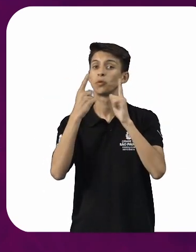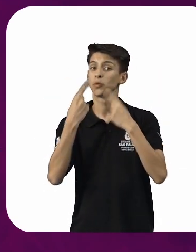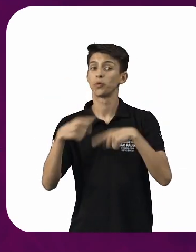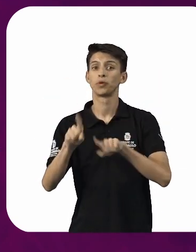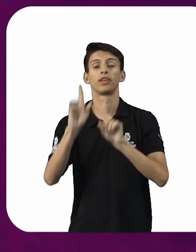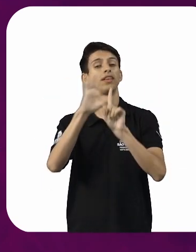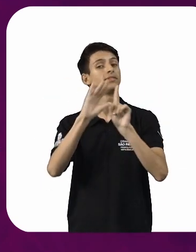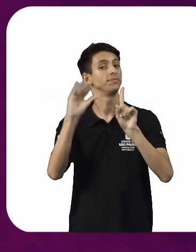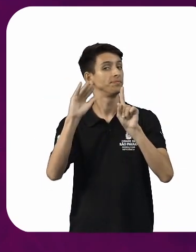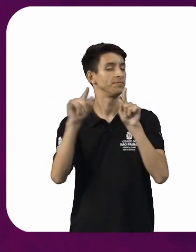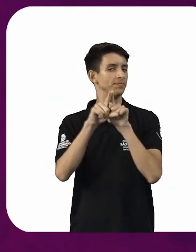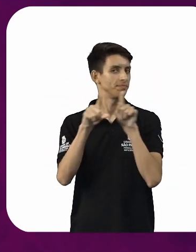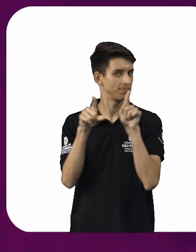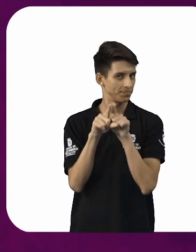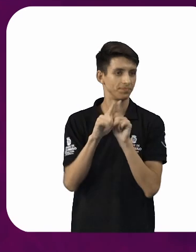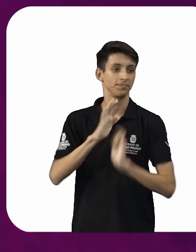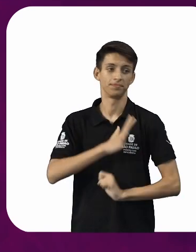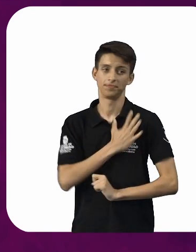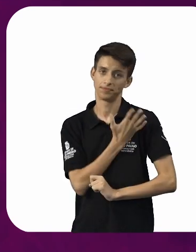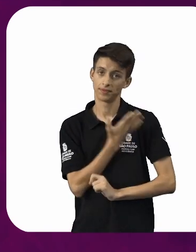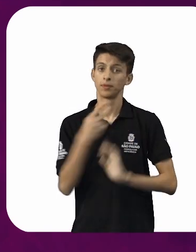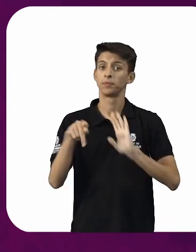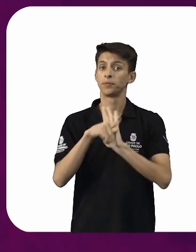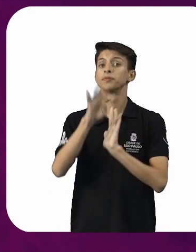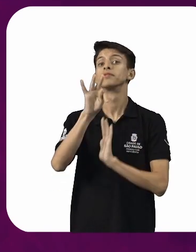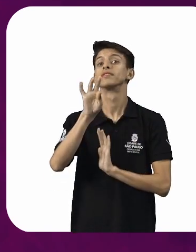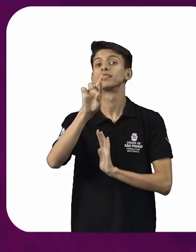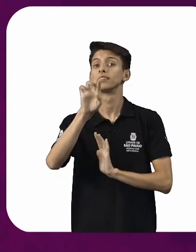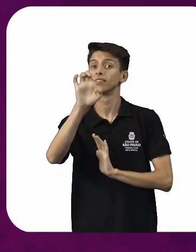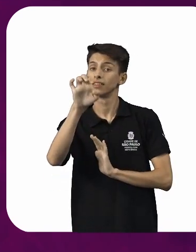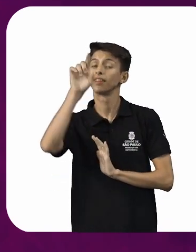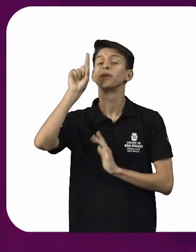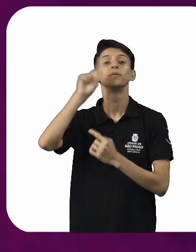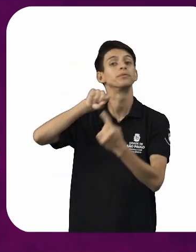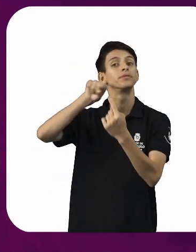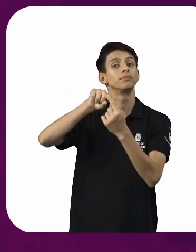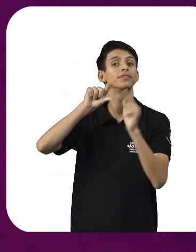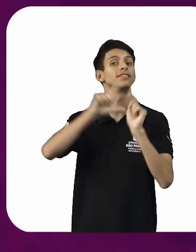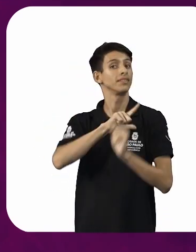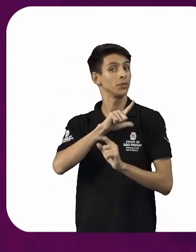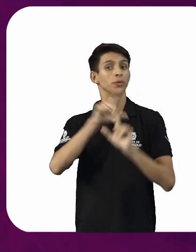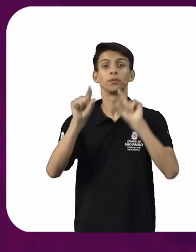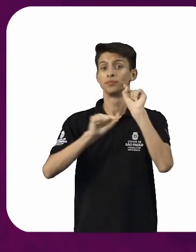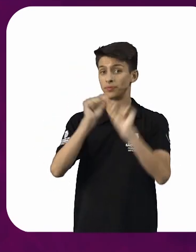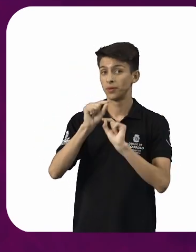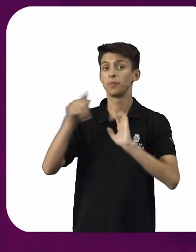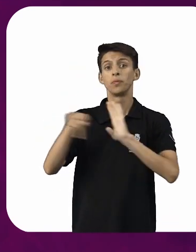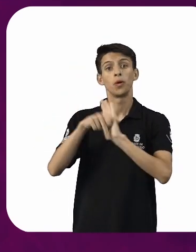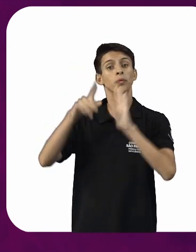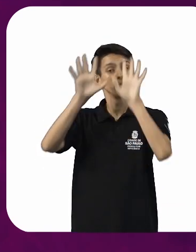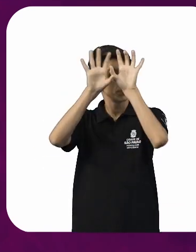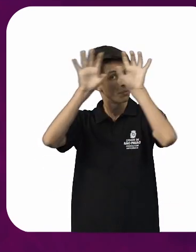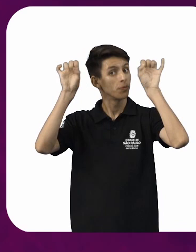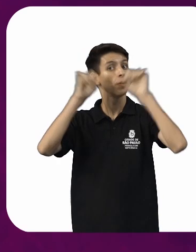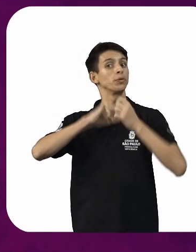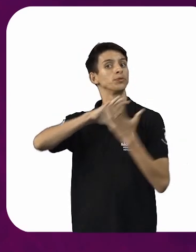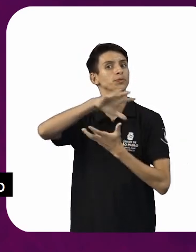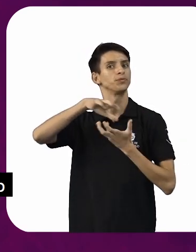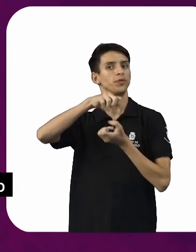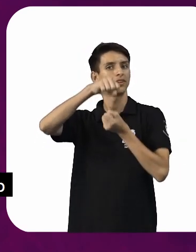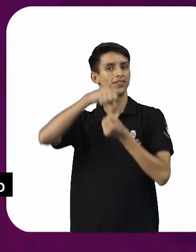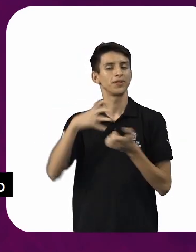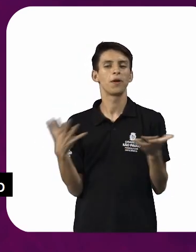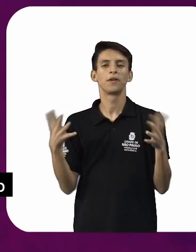Paulo, especialista em Gênero e Sexualidades pela UERJ. Integrante do Grupo de Pesquisas de Direito, Discriminação de Gênero e Igualdade pela PUC São Paulo. Sustentável, inclusivo